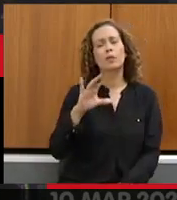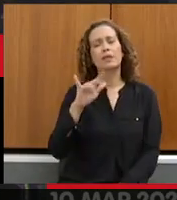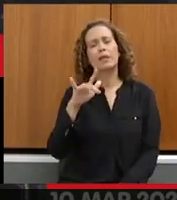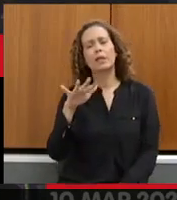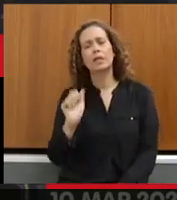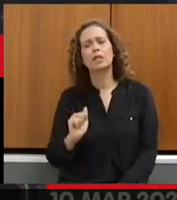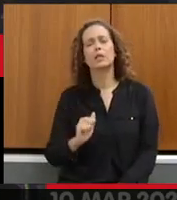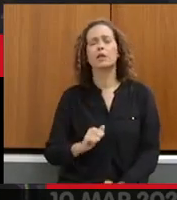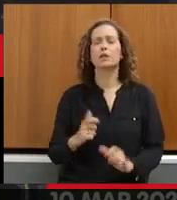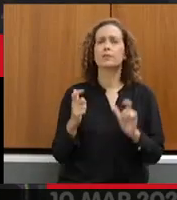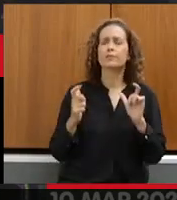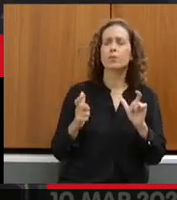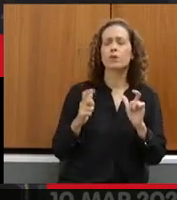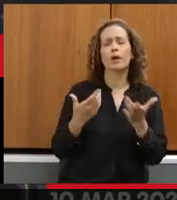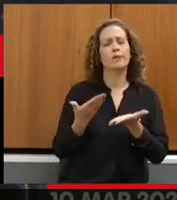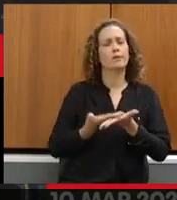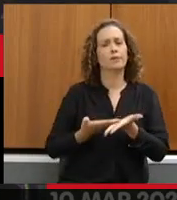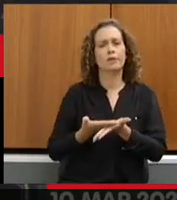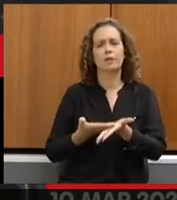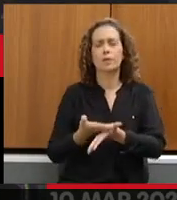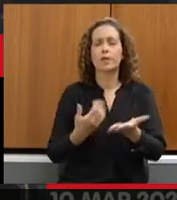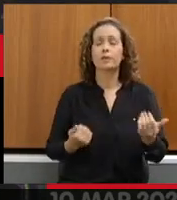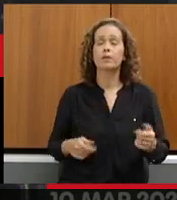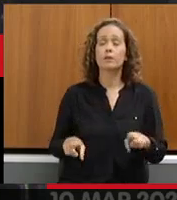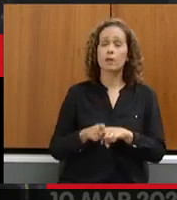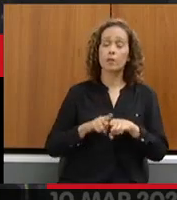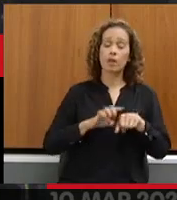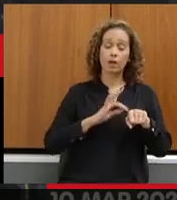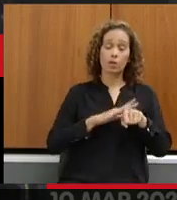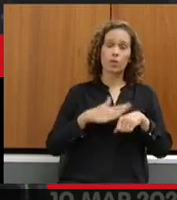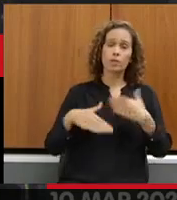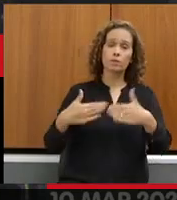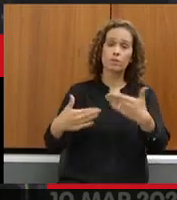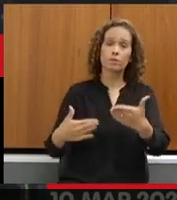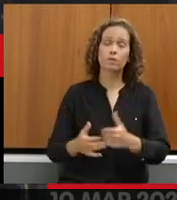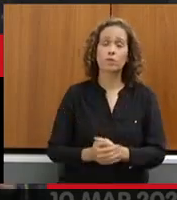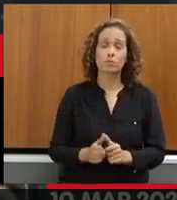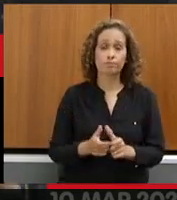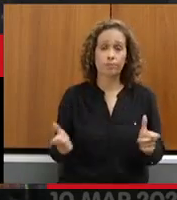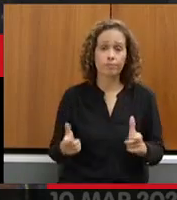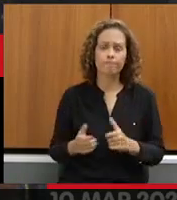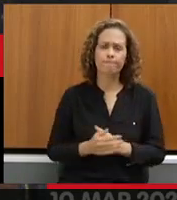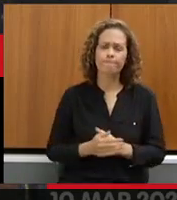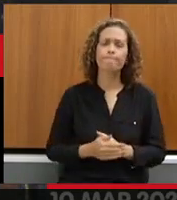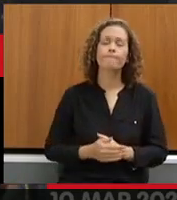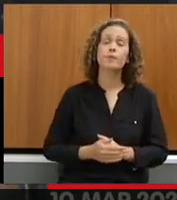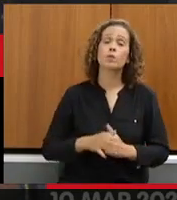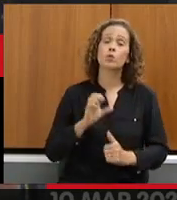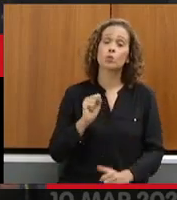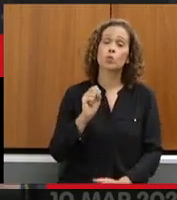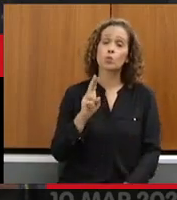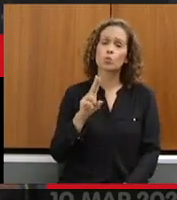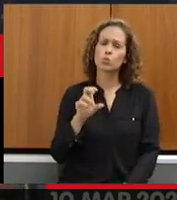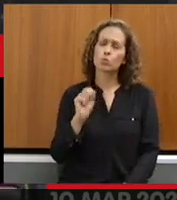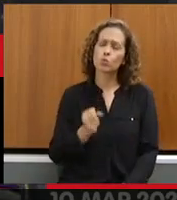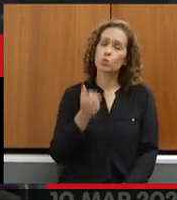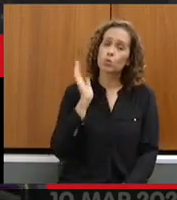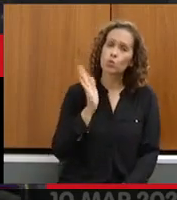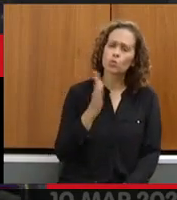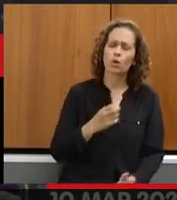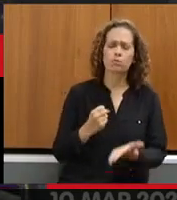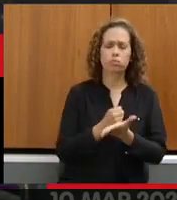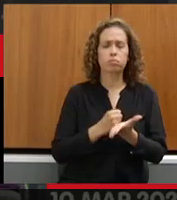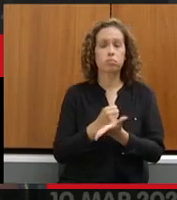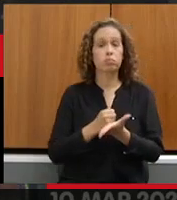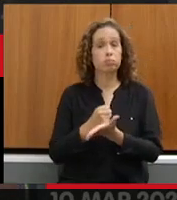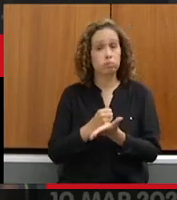e o momento da evolução da doença por que que eu falo isso porque os uso ele já dispõe de todos esses medicamentos